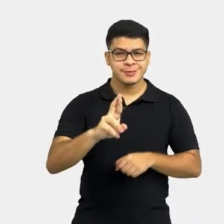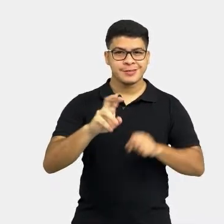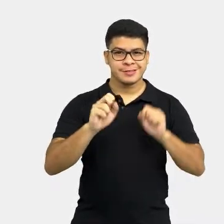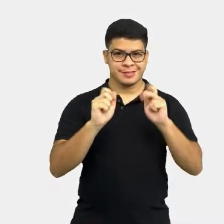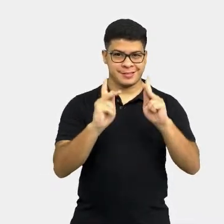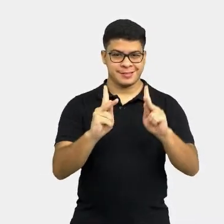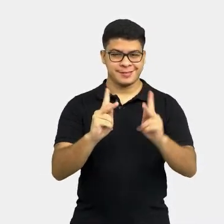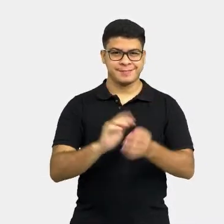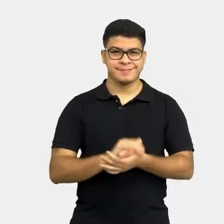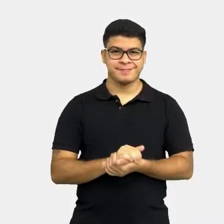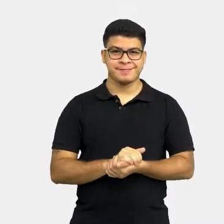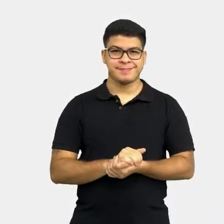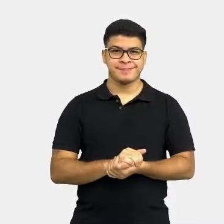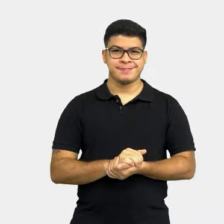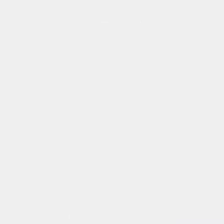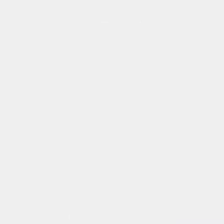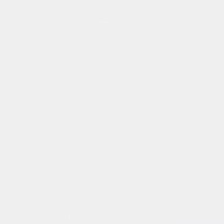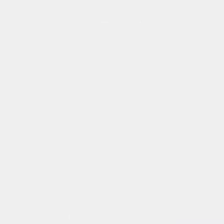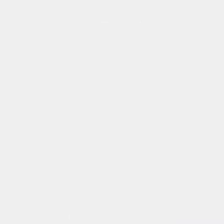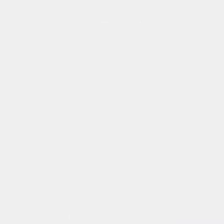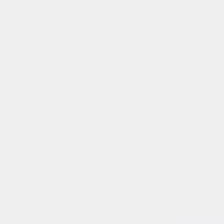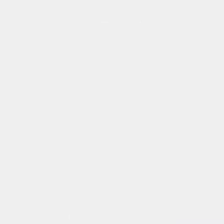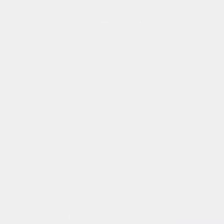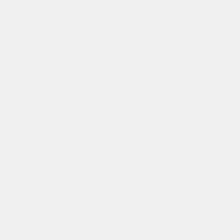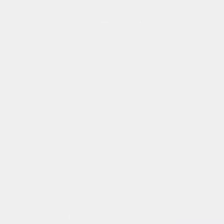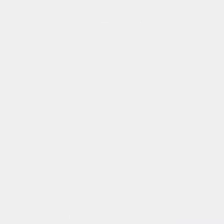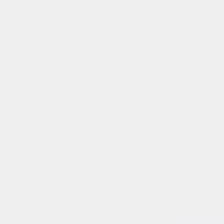tá bom? Vamos lá!